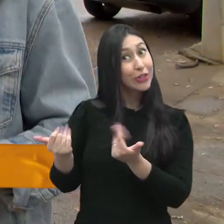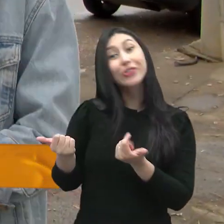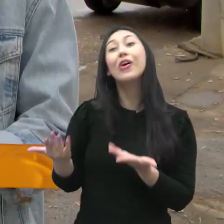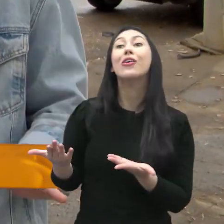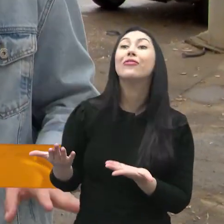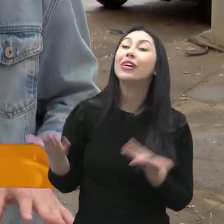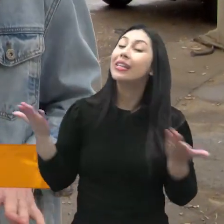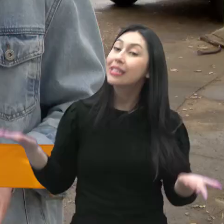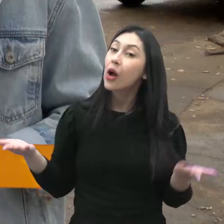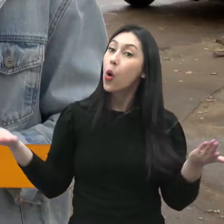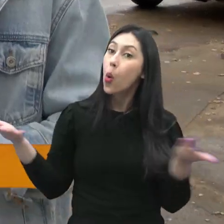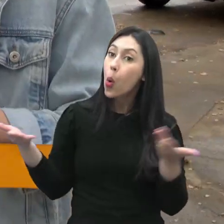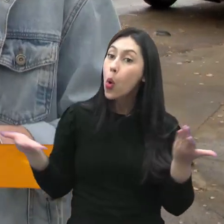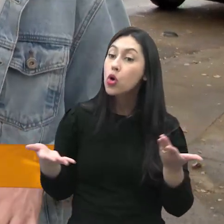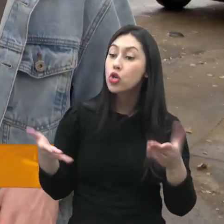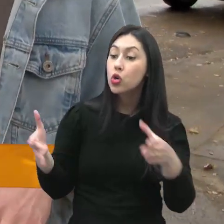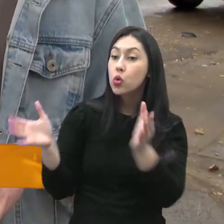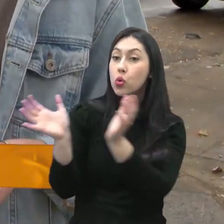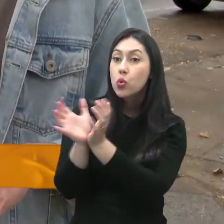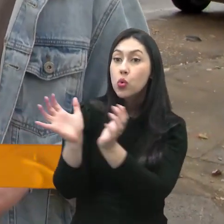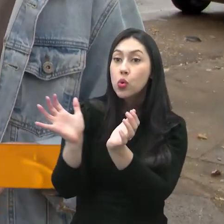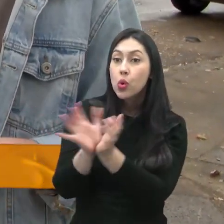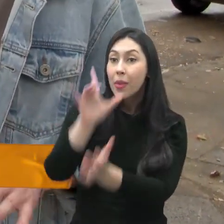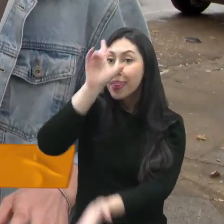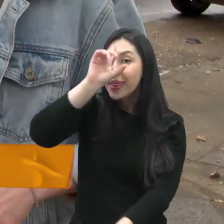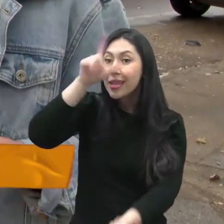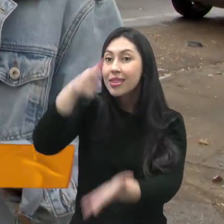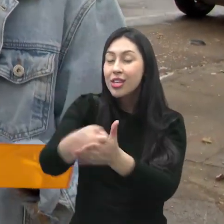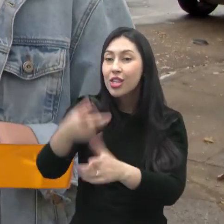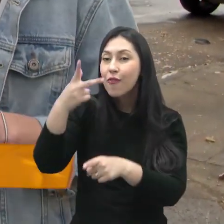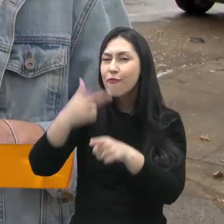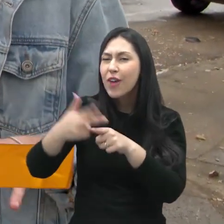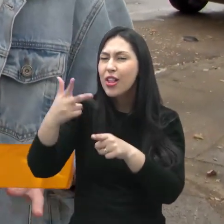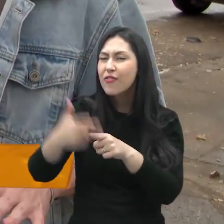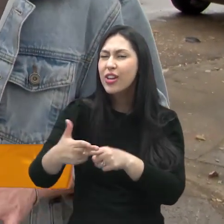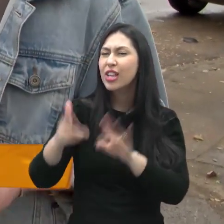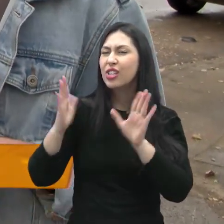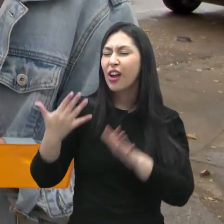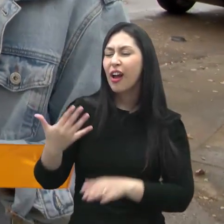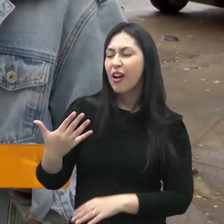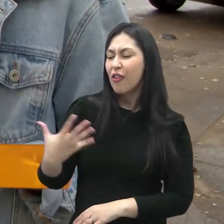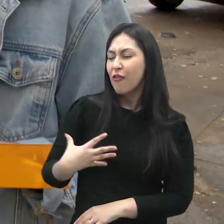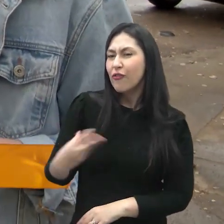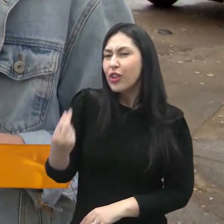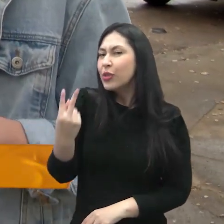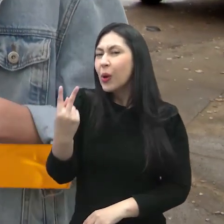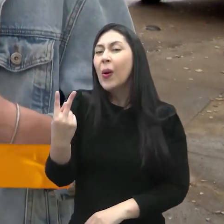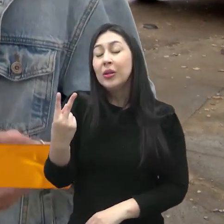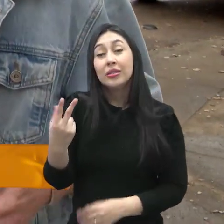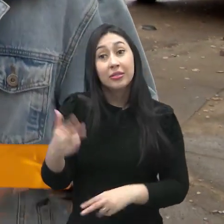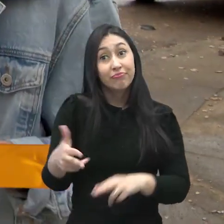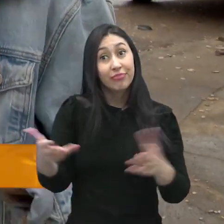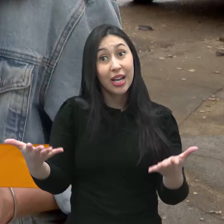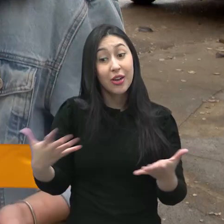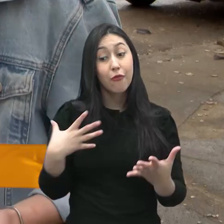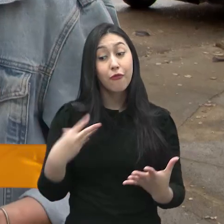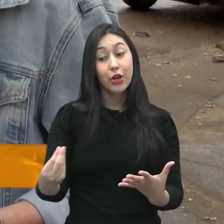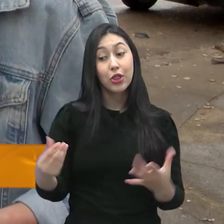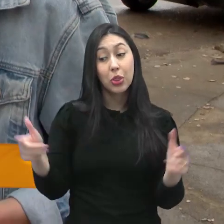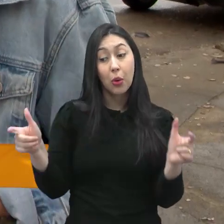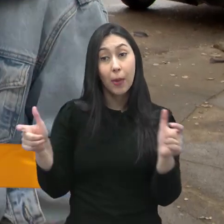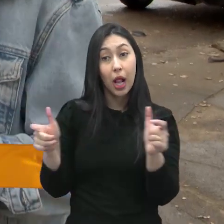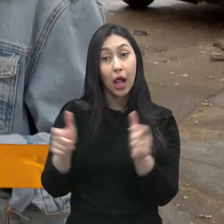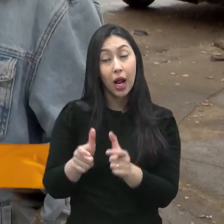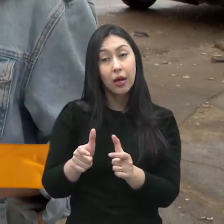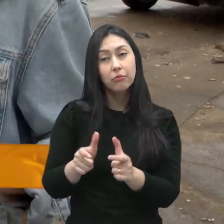novinha, é exatamente o público que está optando por fazer vasectomia depois de ter 1, 2 filhos. O número de fertilidade